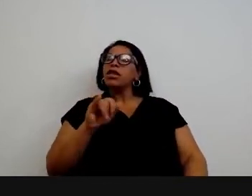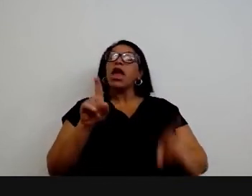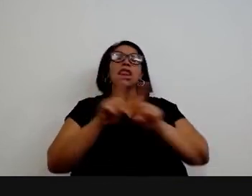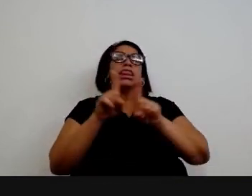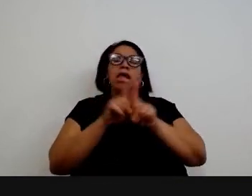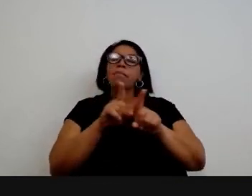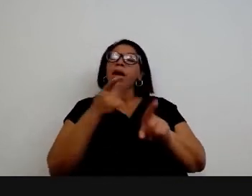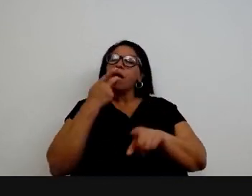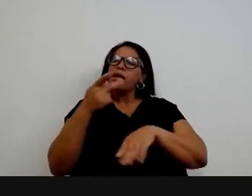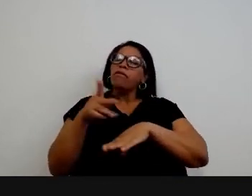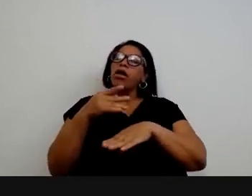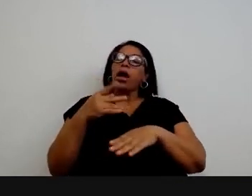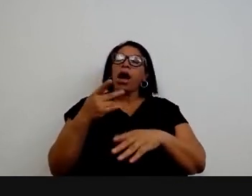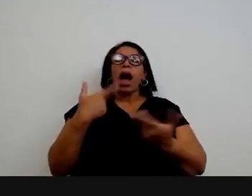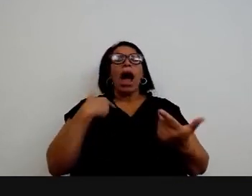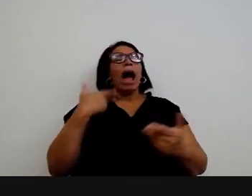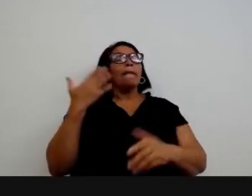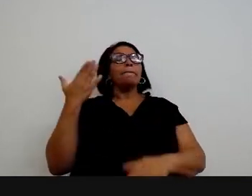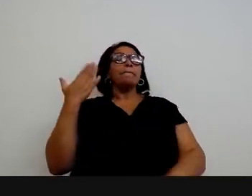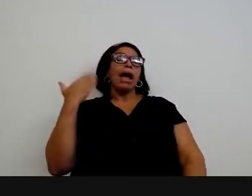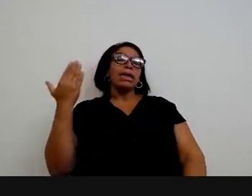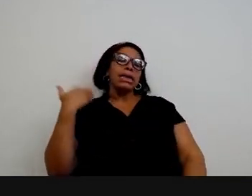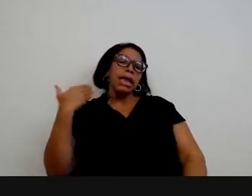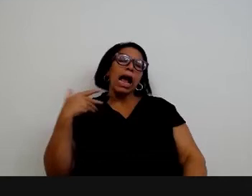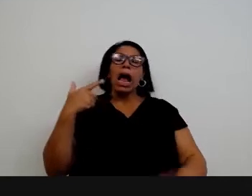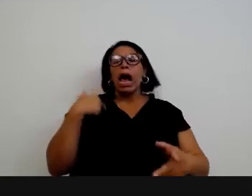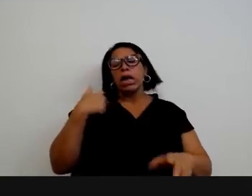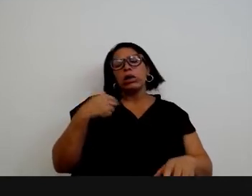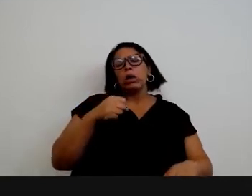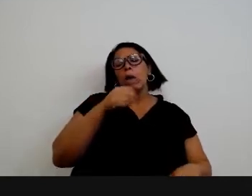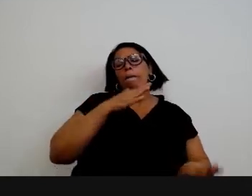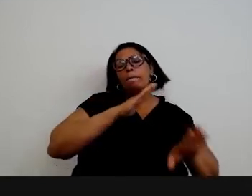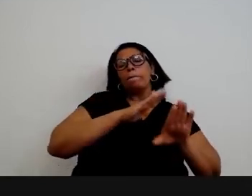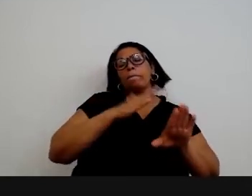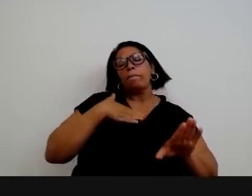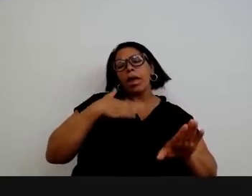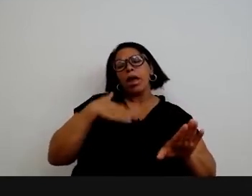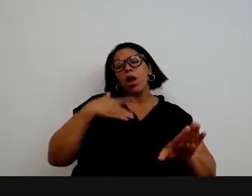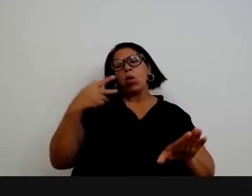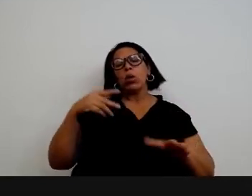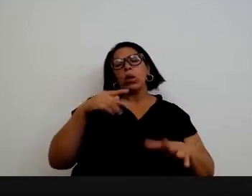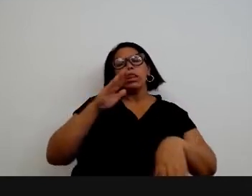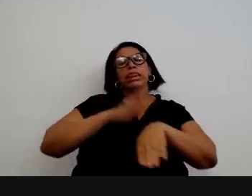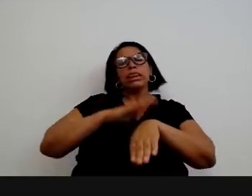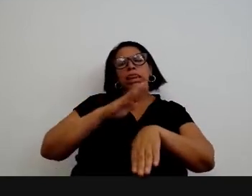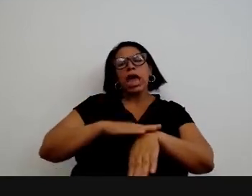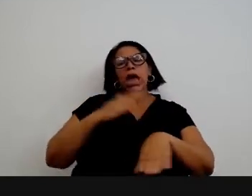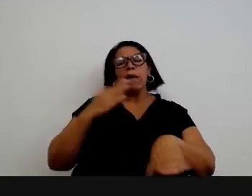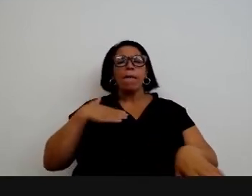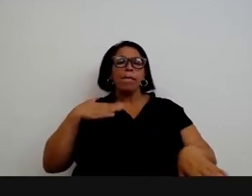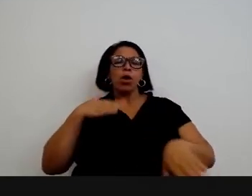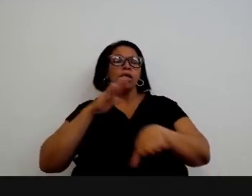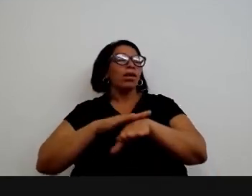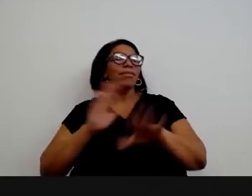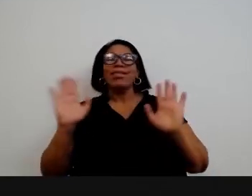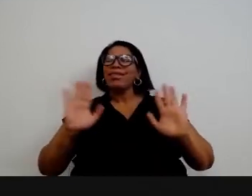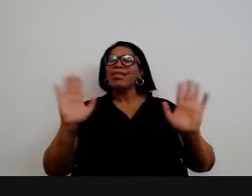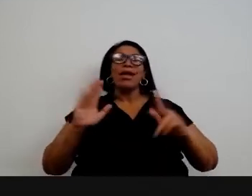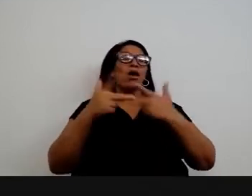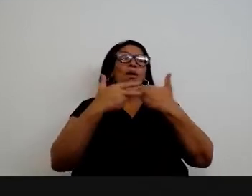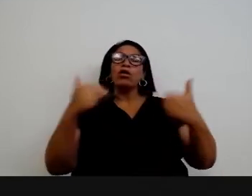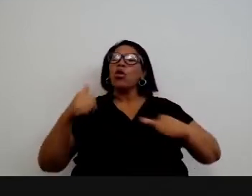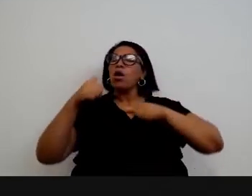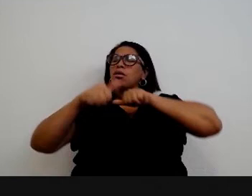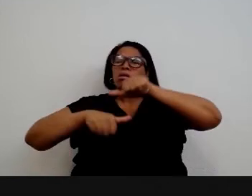isso. A gente tem mania de falar, no meu tempo era assim. Quer dizer, cada qual tem o seu tempo, e em cada tempo é de um jeito. Né?